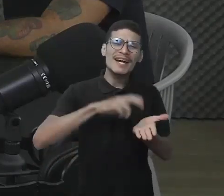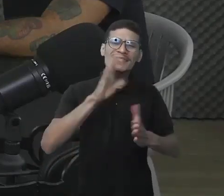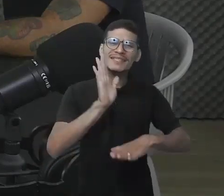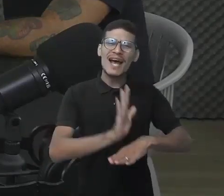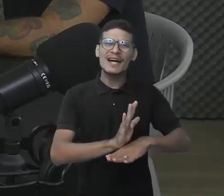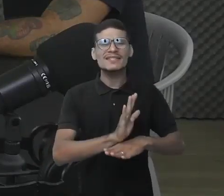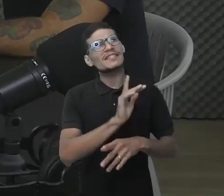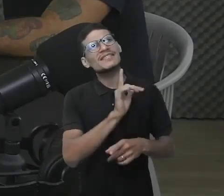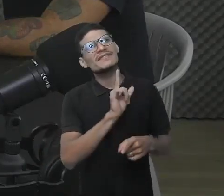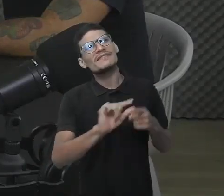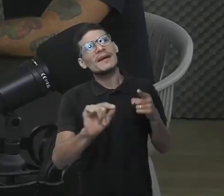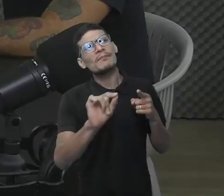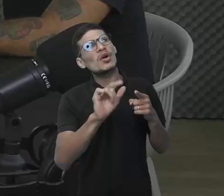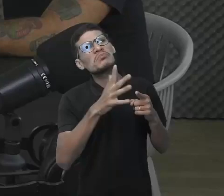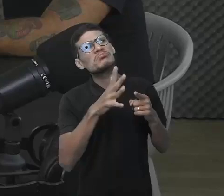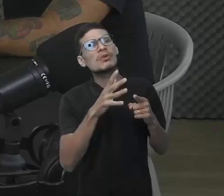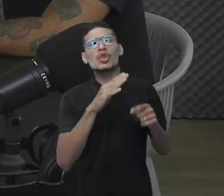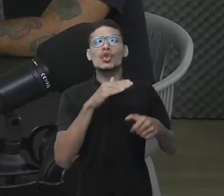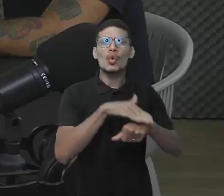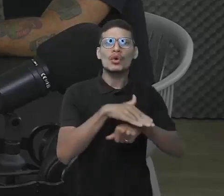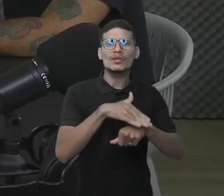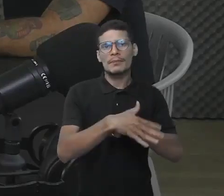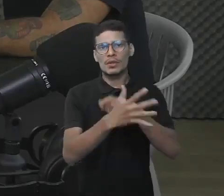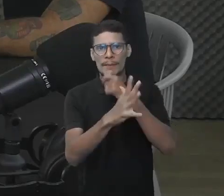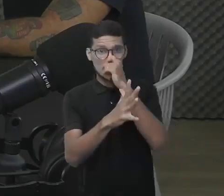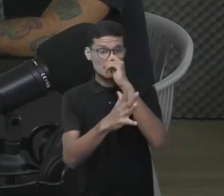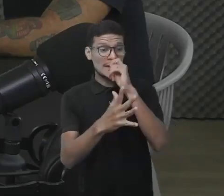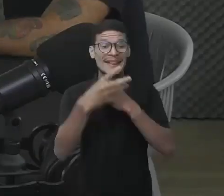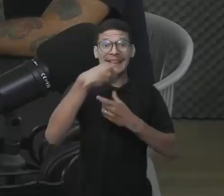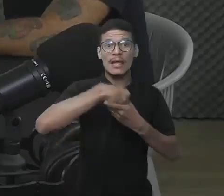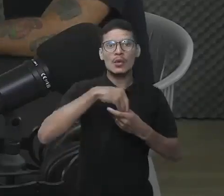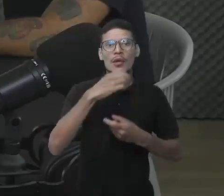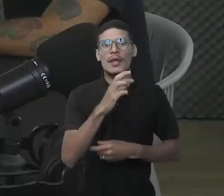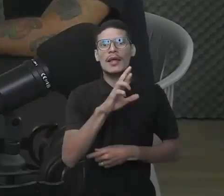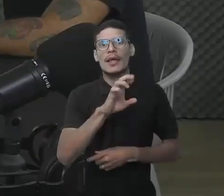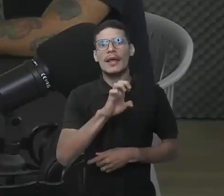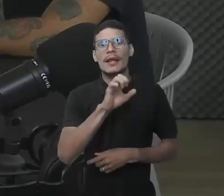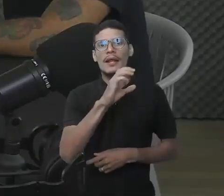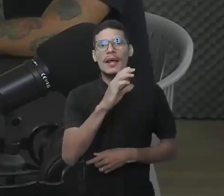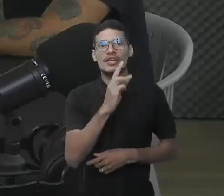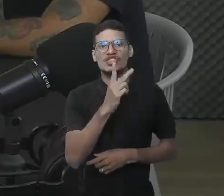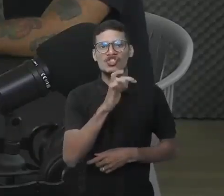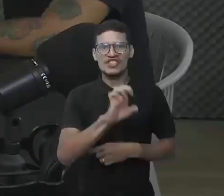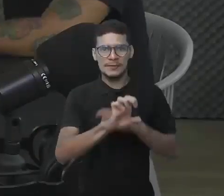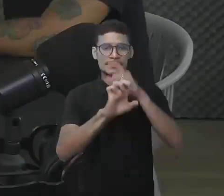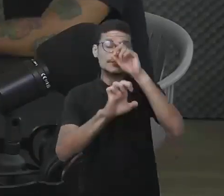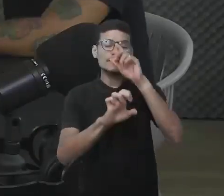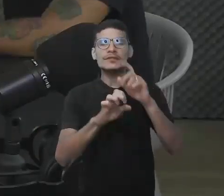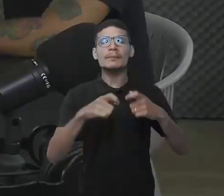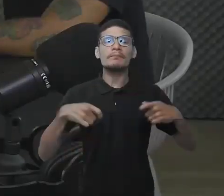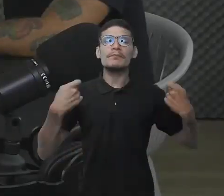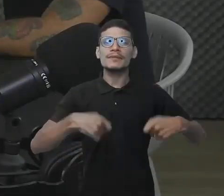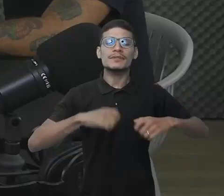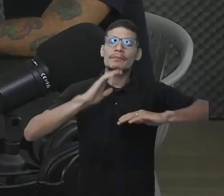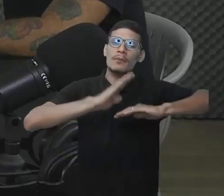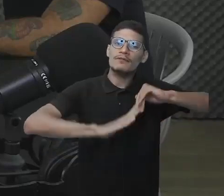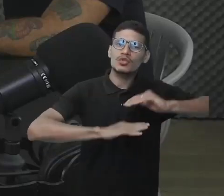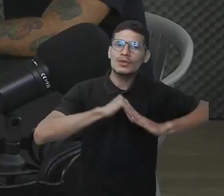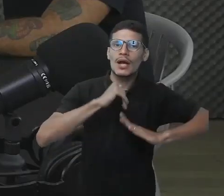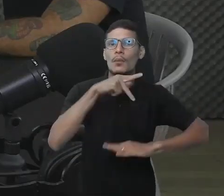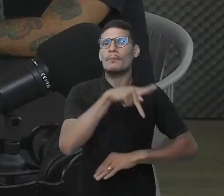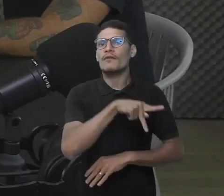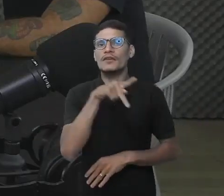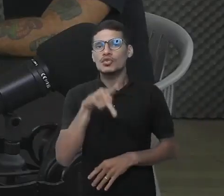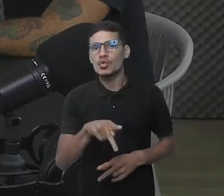noite, né. Então, né, na creche, a gente precisa que esses profissionais, os